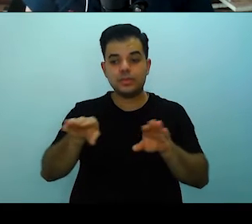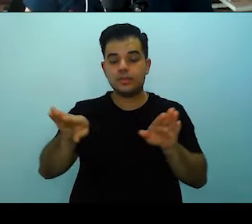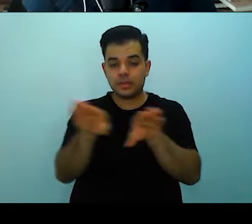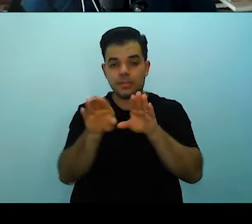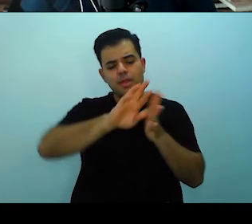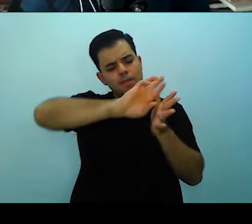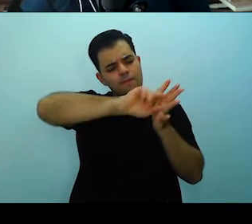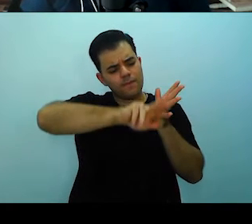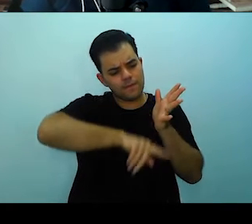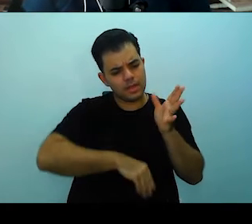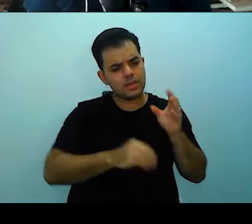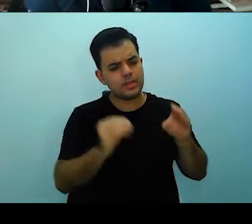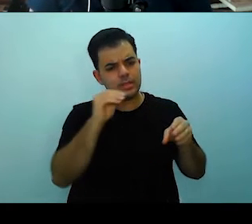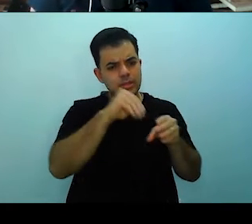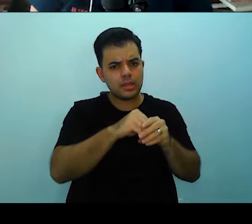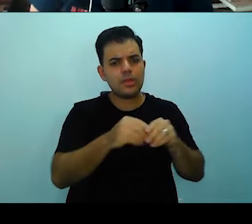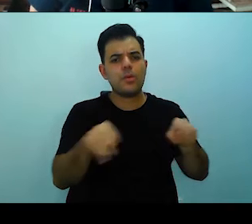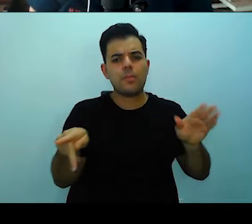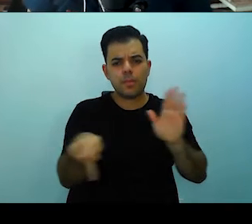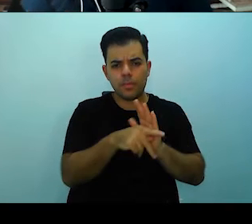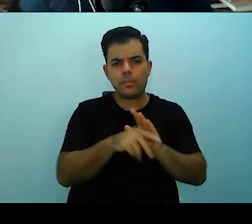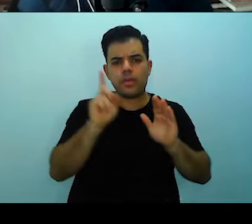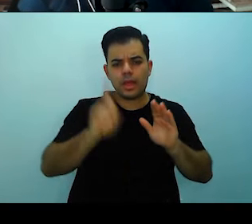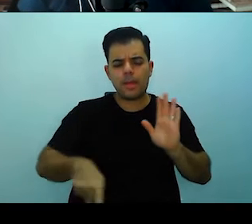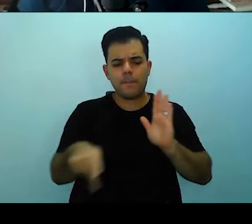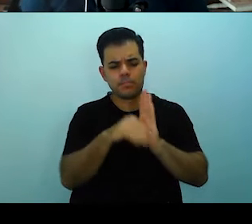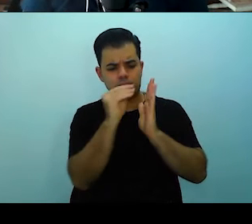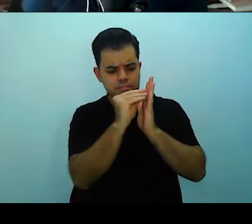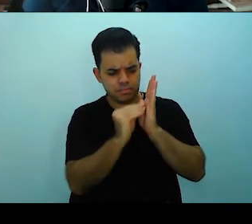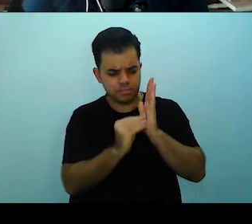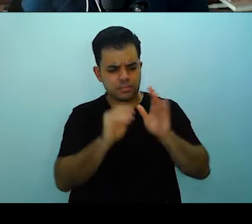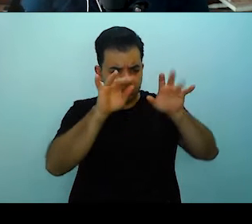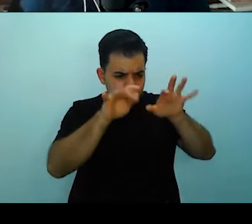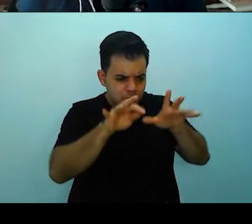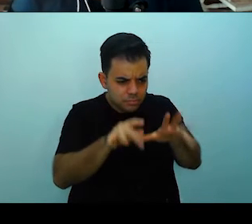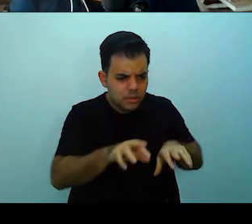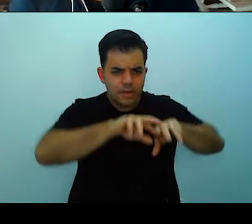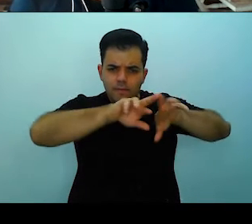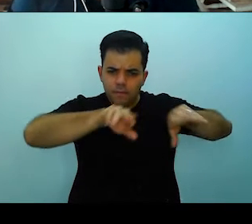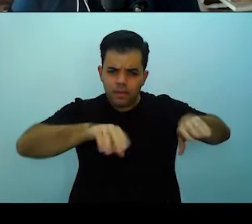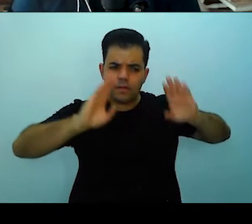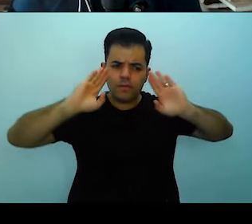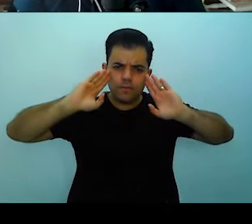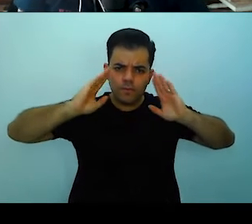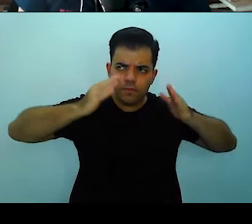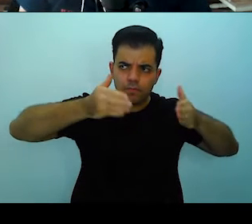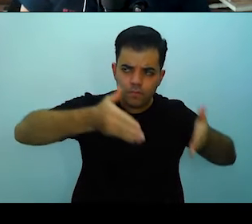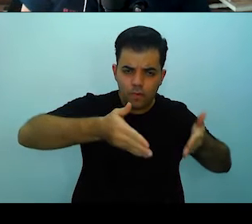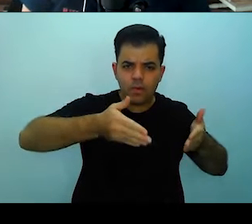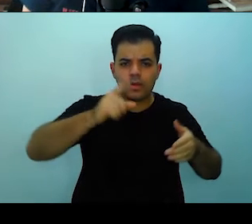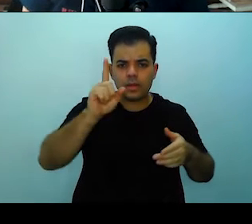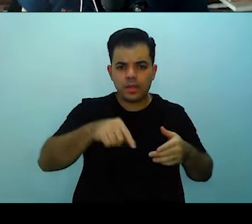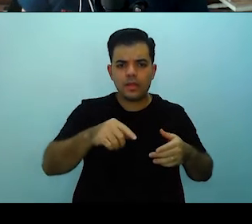que precisam de atenção quando a gente fala, né, de programação, lógica de programação, mais especificamente falando, em